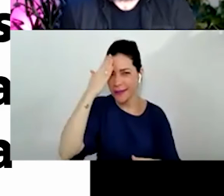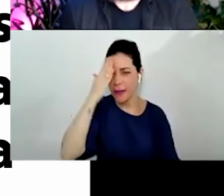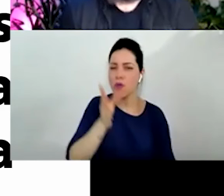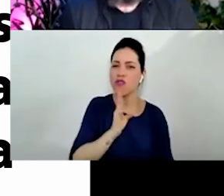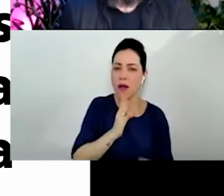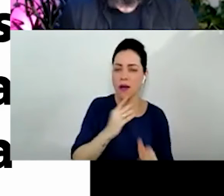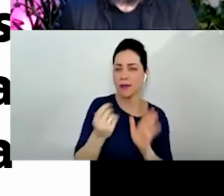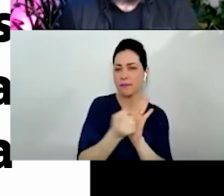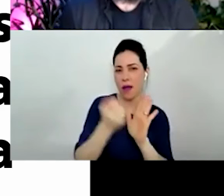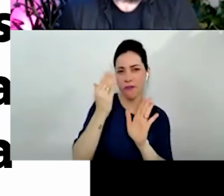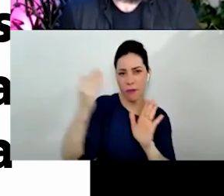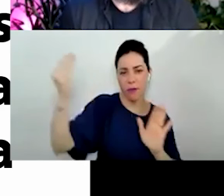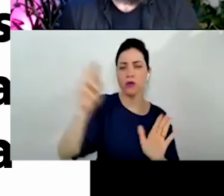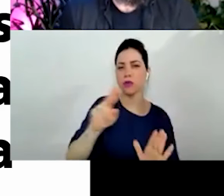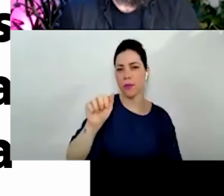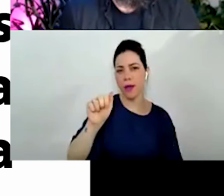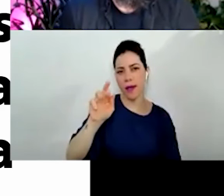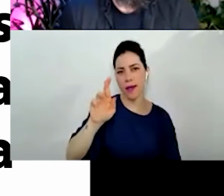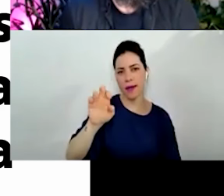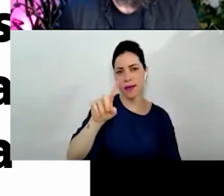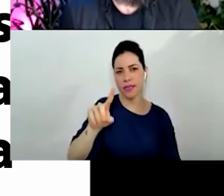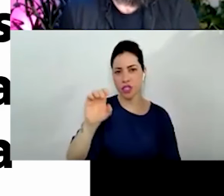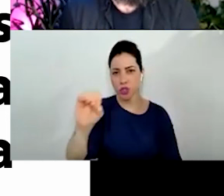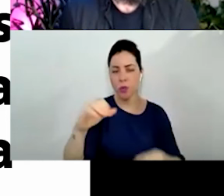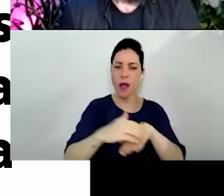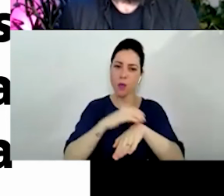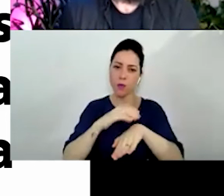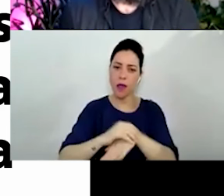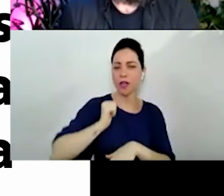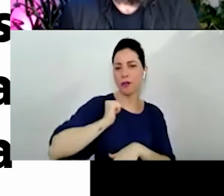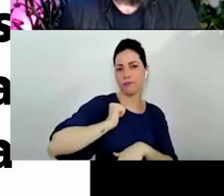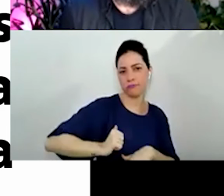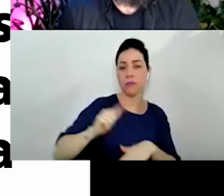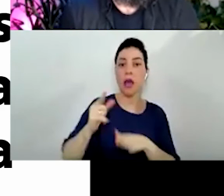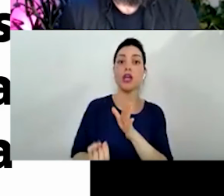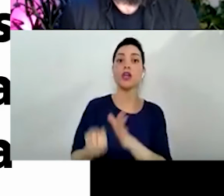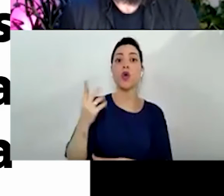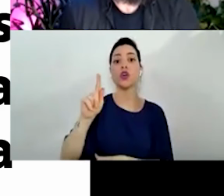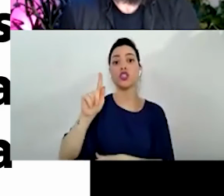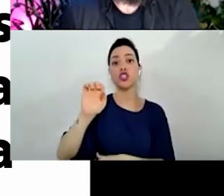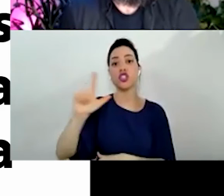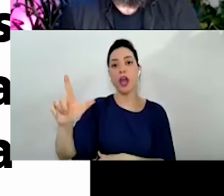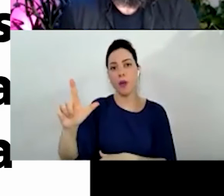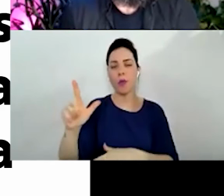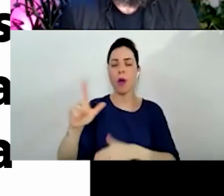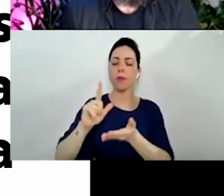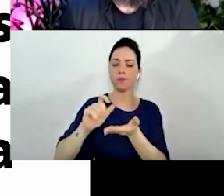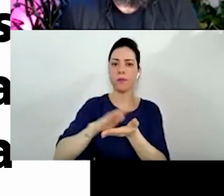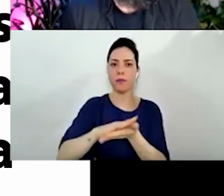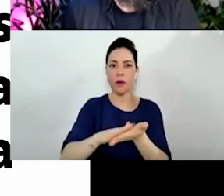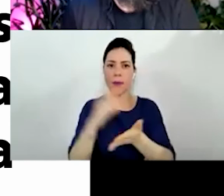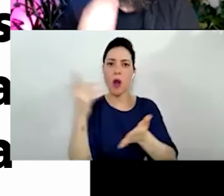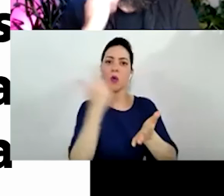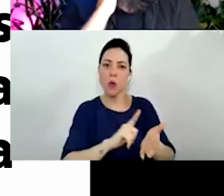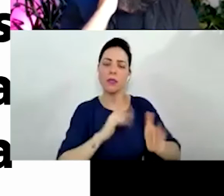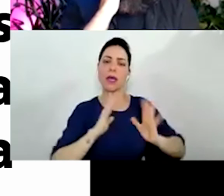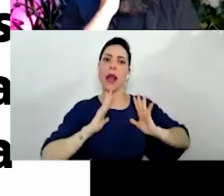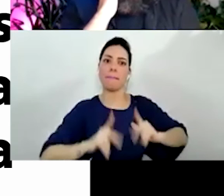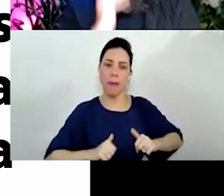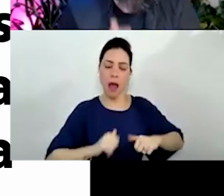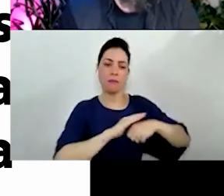criou um gel para limpar né o couro mais no entanto ela fez umas a separação